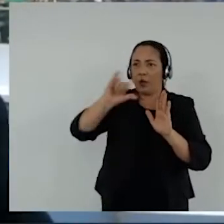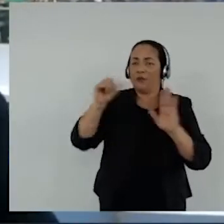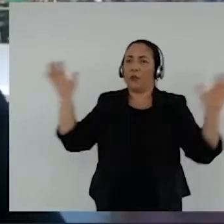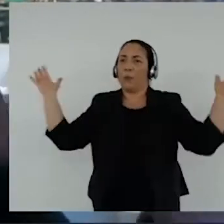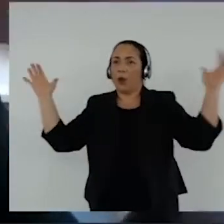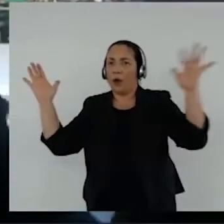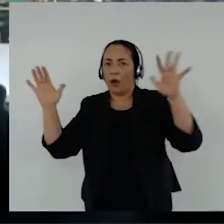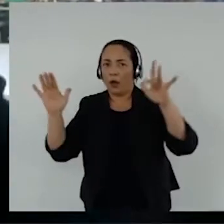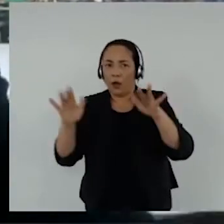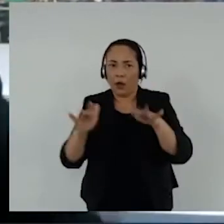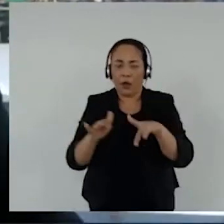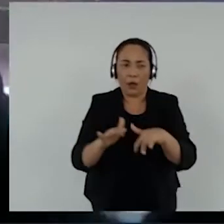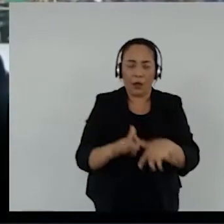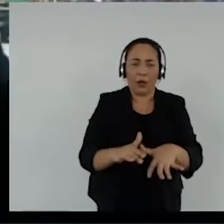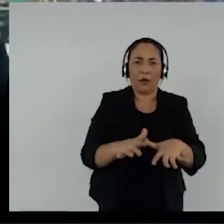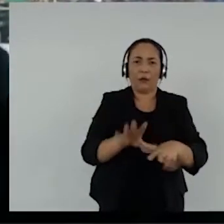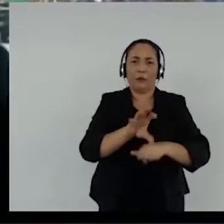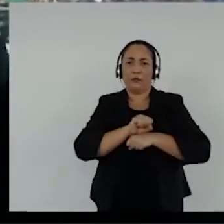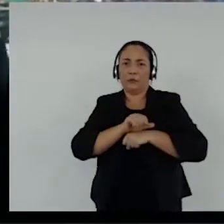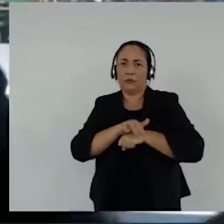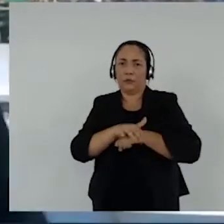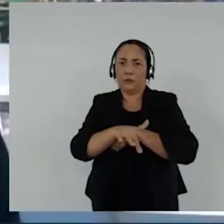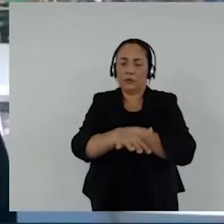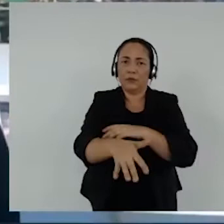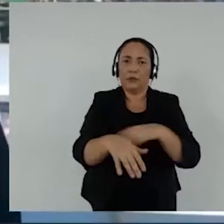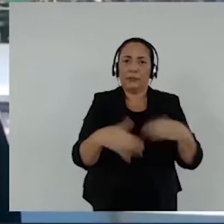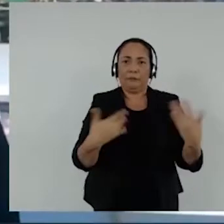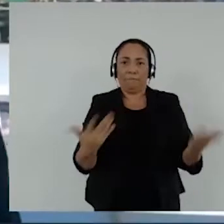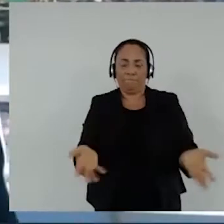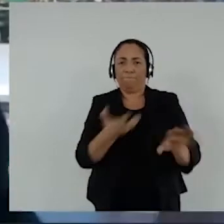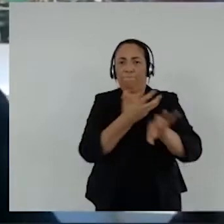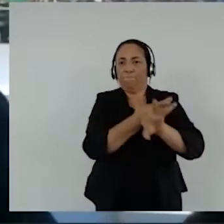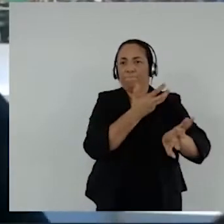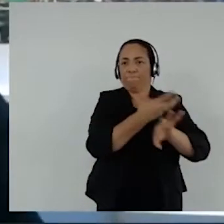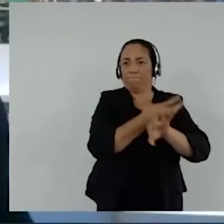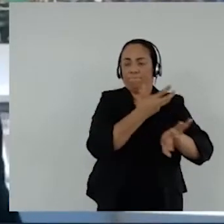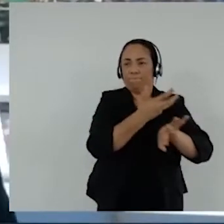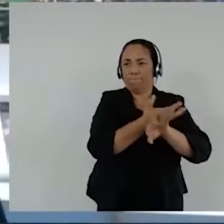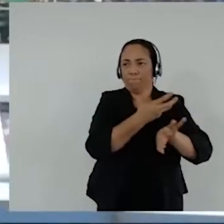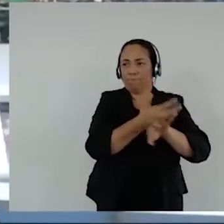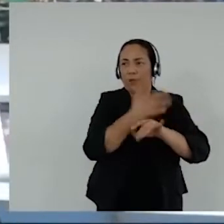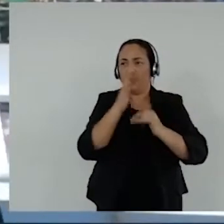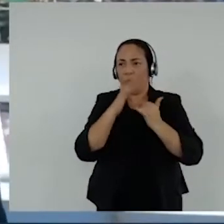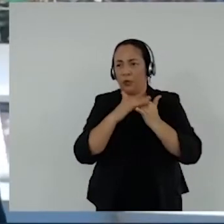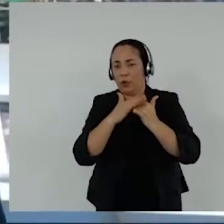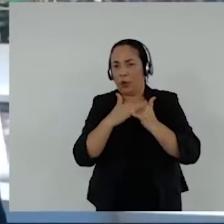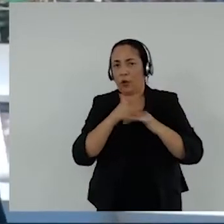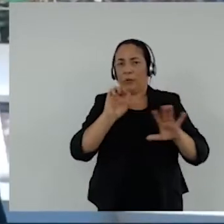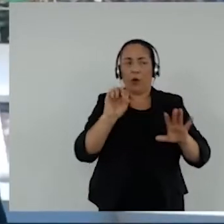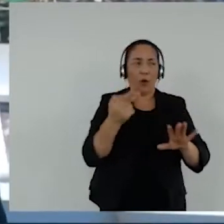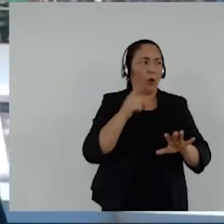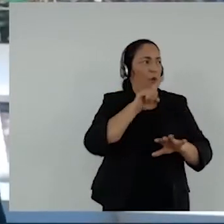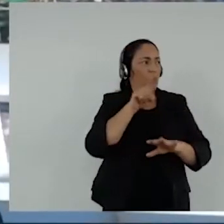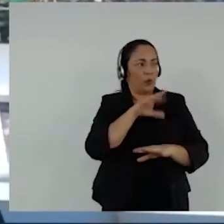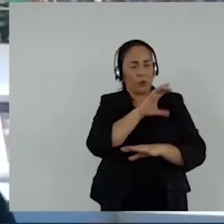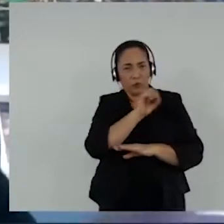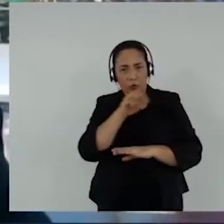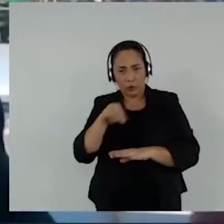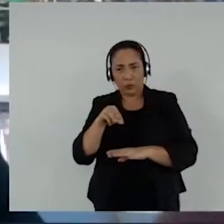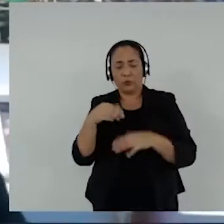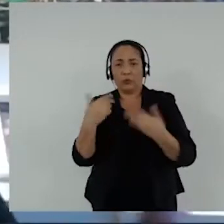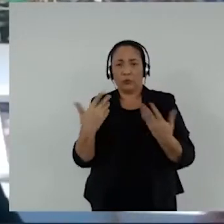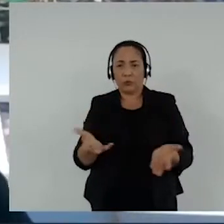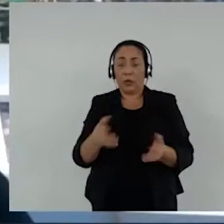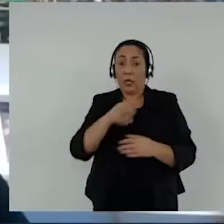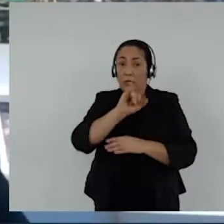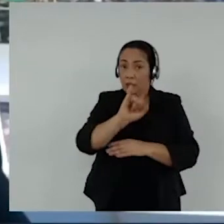mais público, parece que nós vamos transmitir pelo Zoom, pelo YouTube. A proposta outorga publicidade ao ato, uma vez que, se o